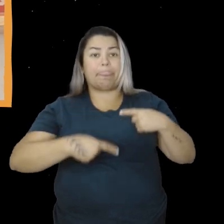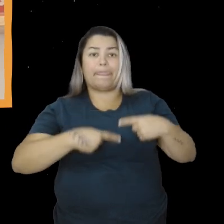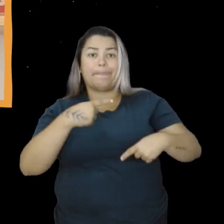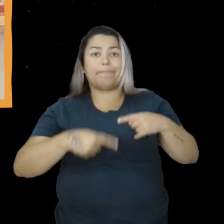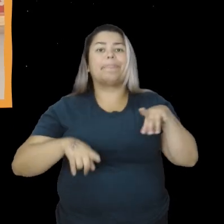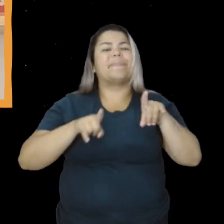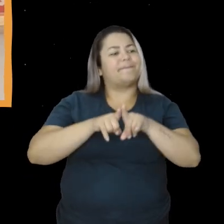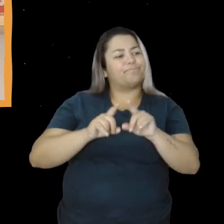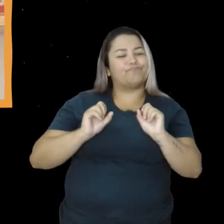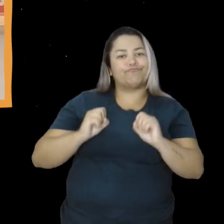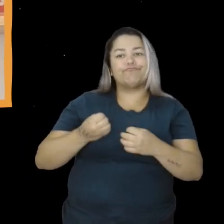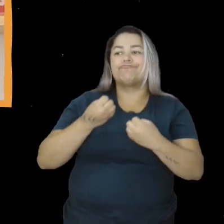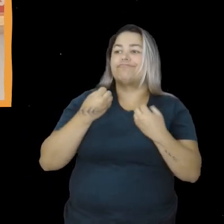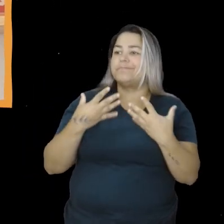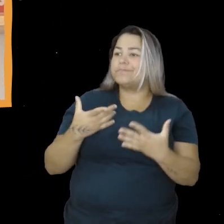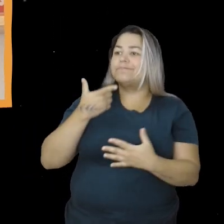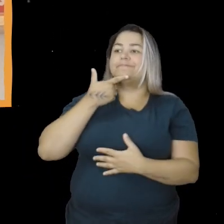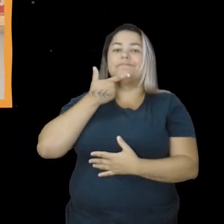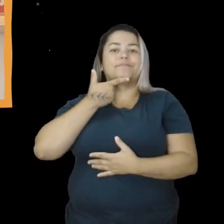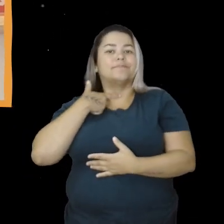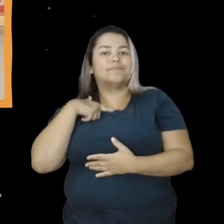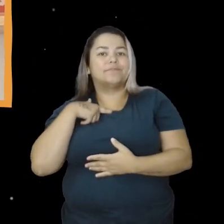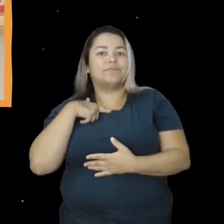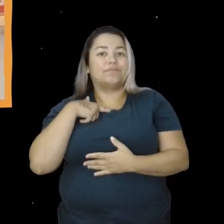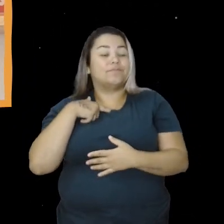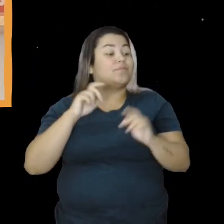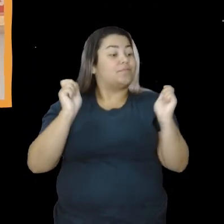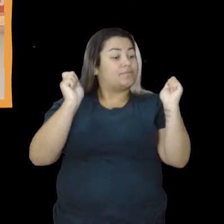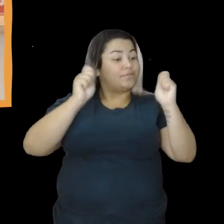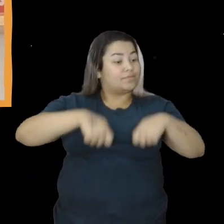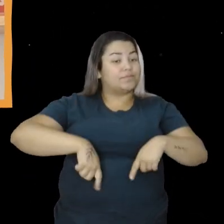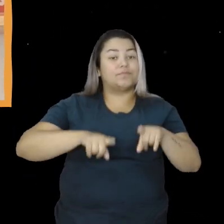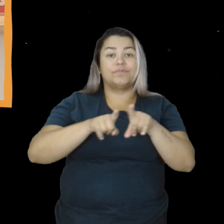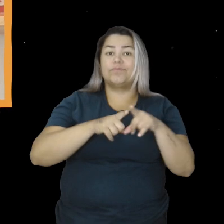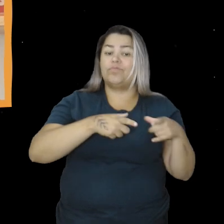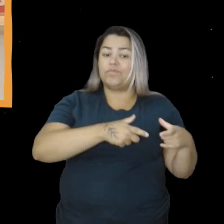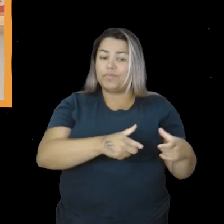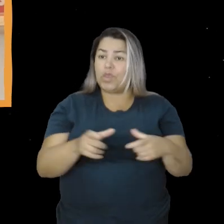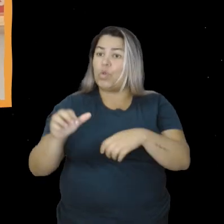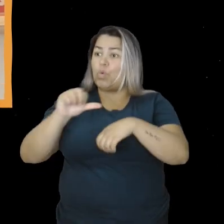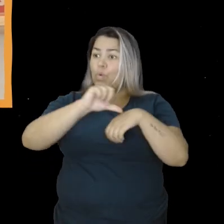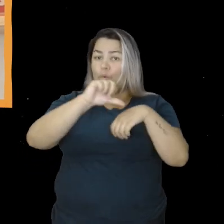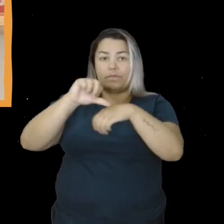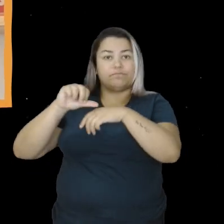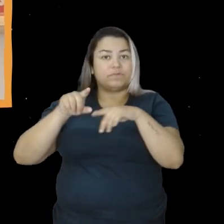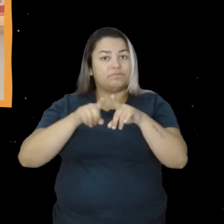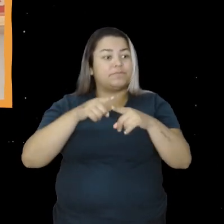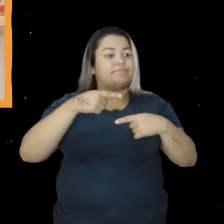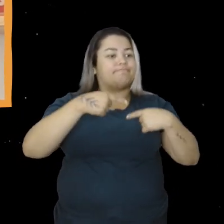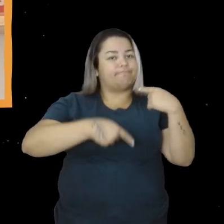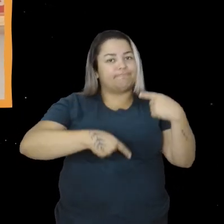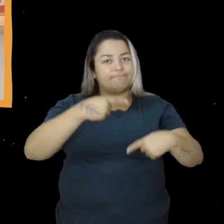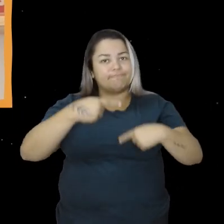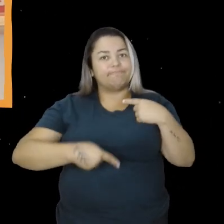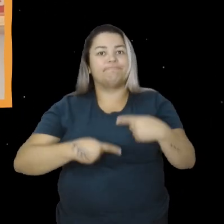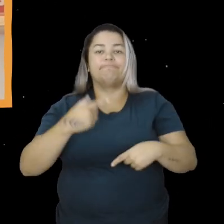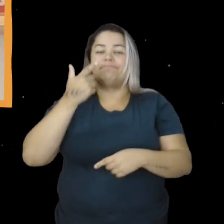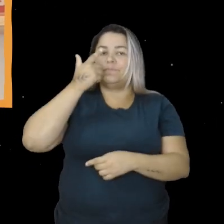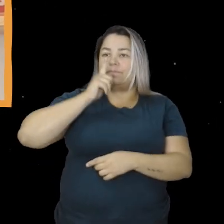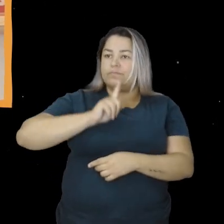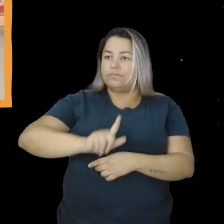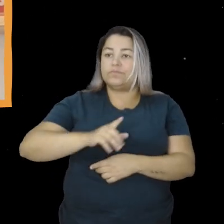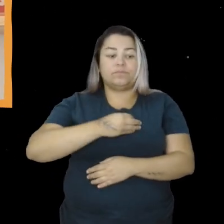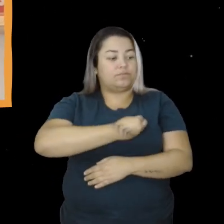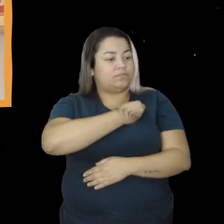uma vontade ou um desejo pessoal, se torna uma necessidade de ocupar e de fazer política para garantir que a gente